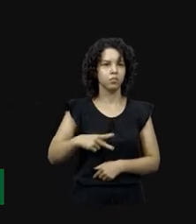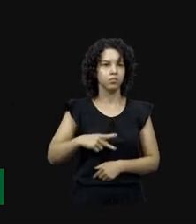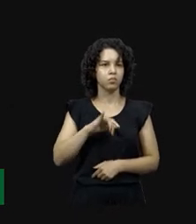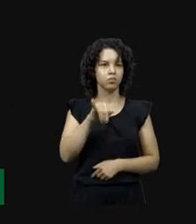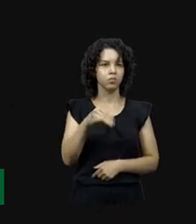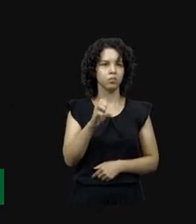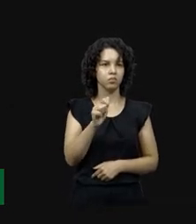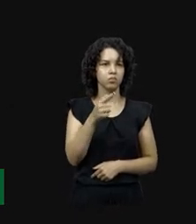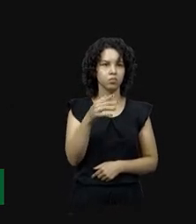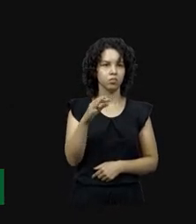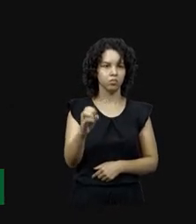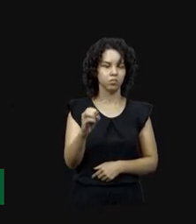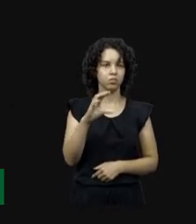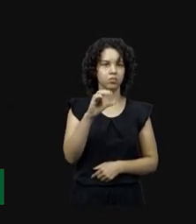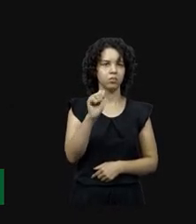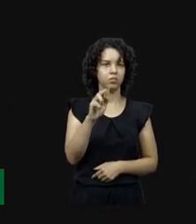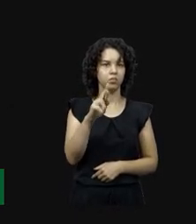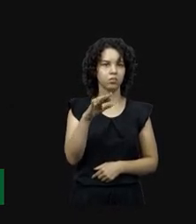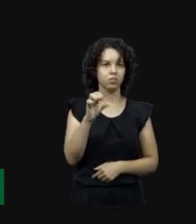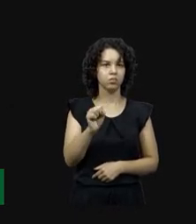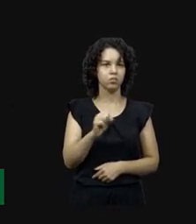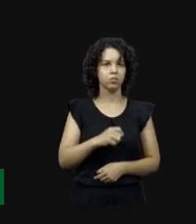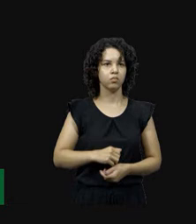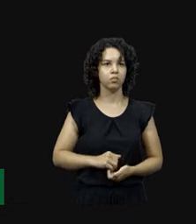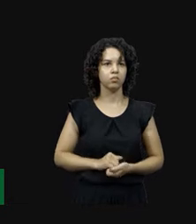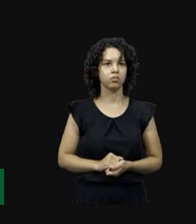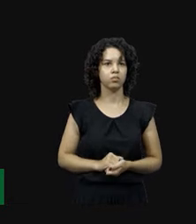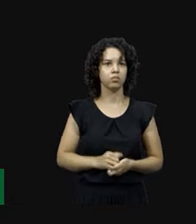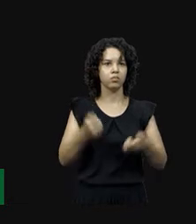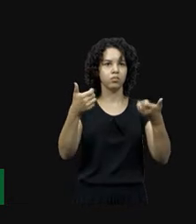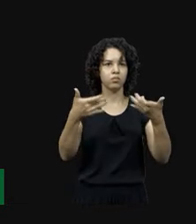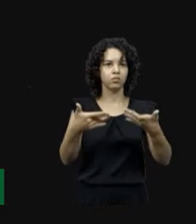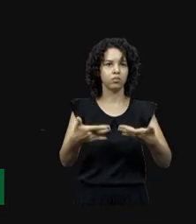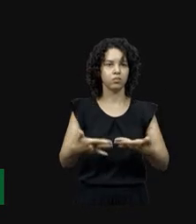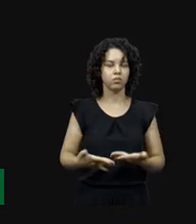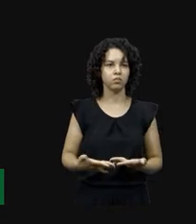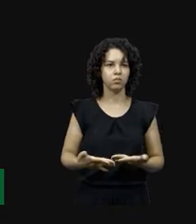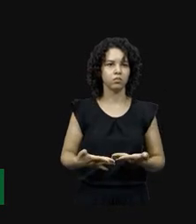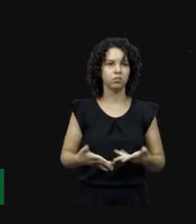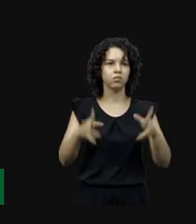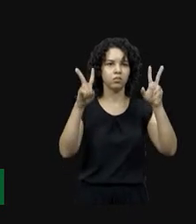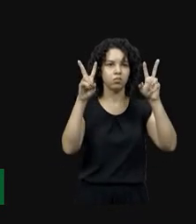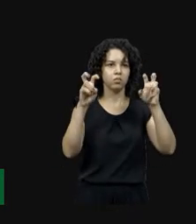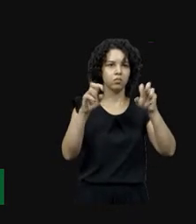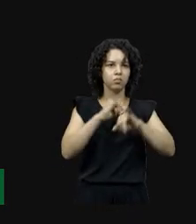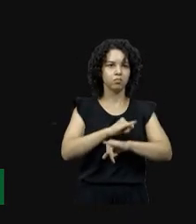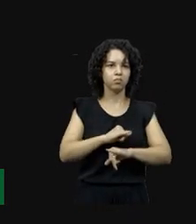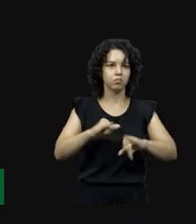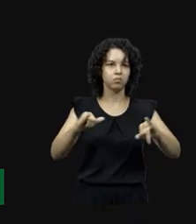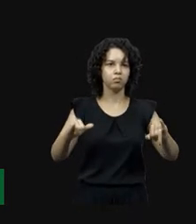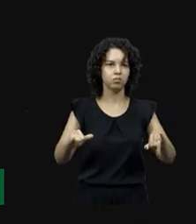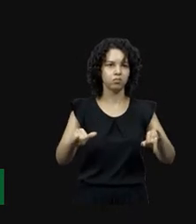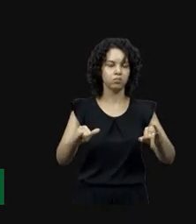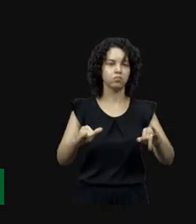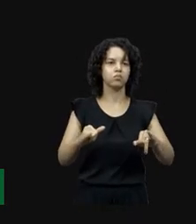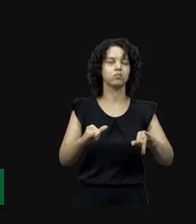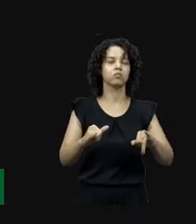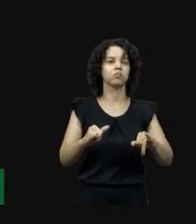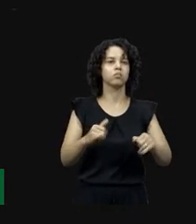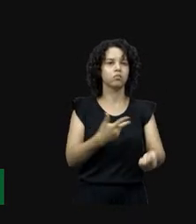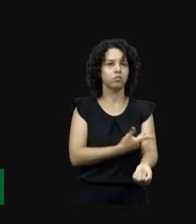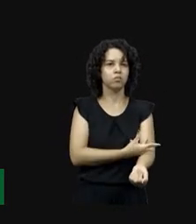Grando, para prestar esclarecimentos a respeito da notícia de que testes realizados